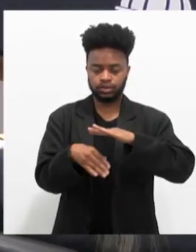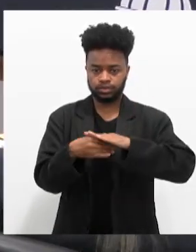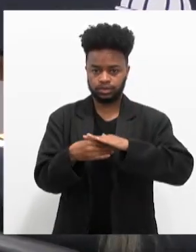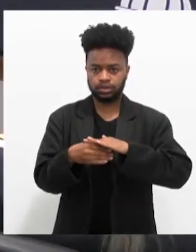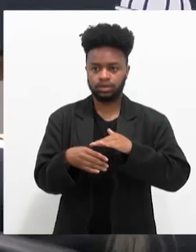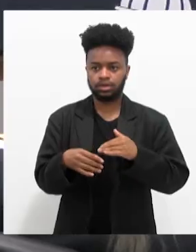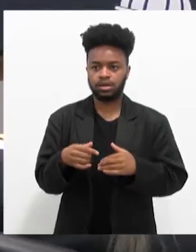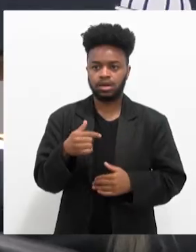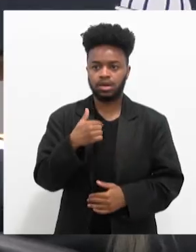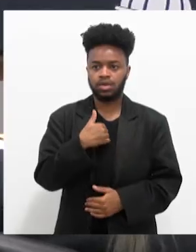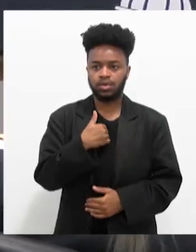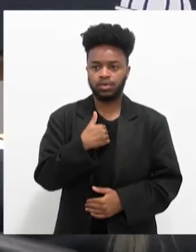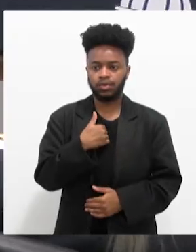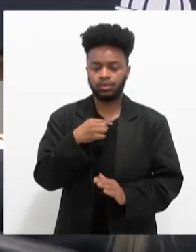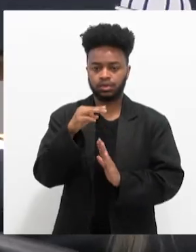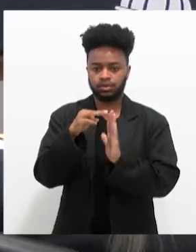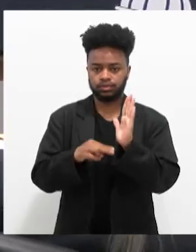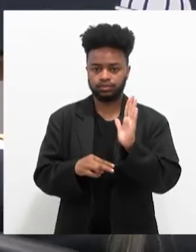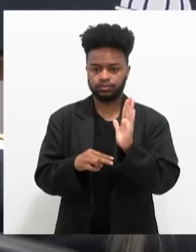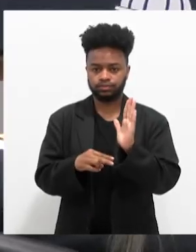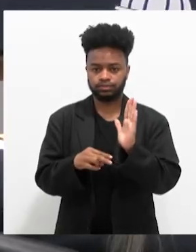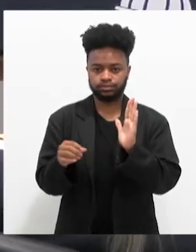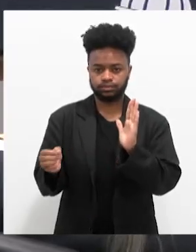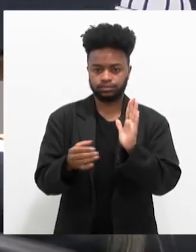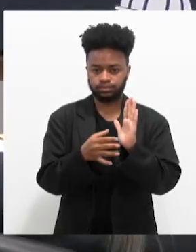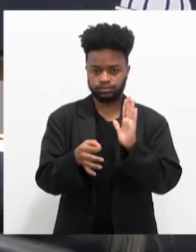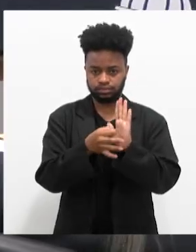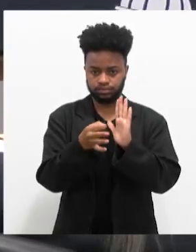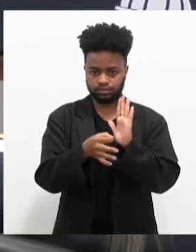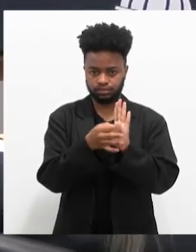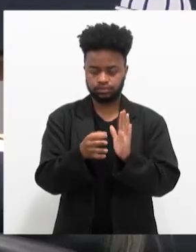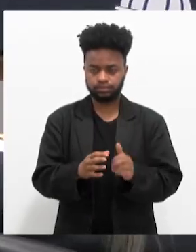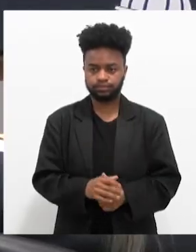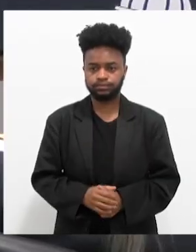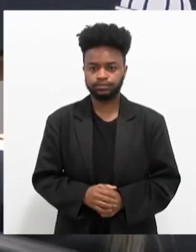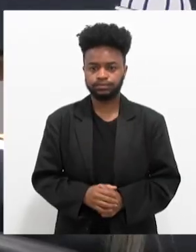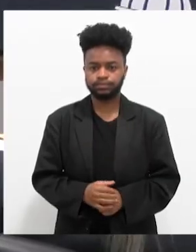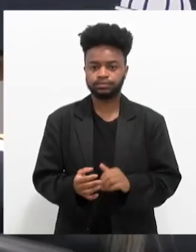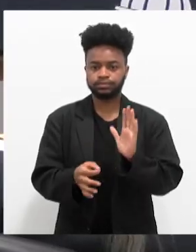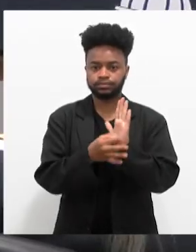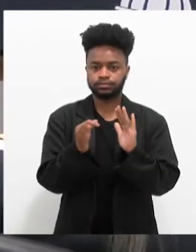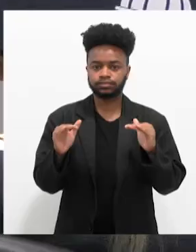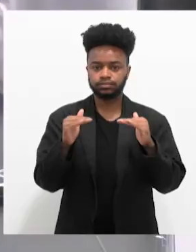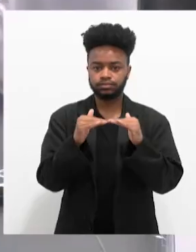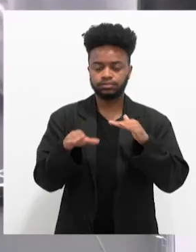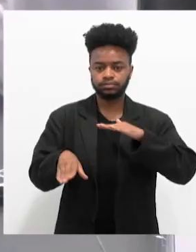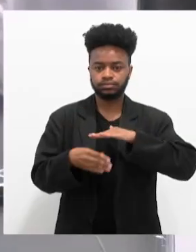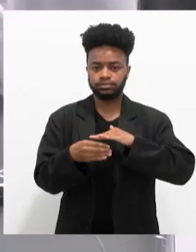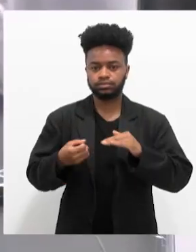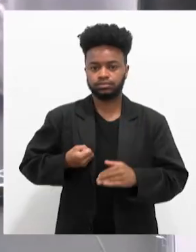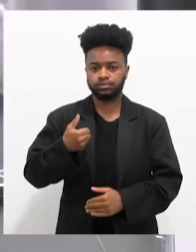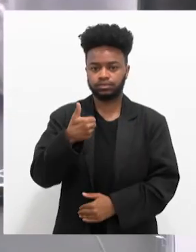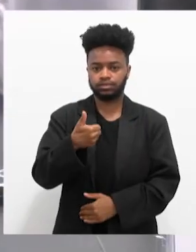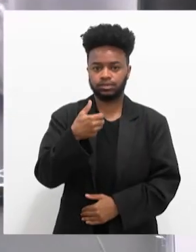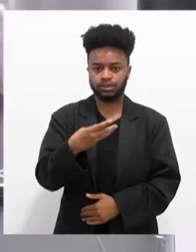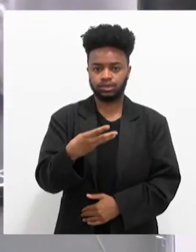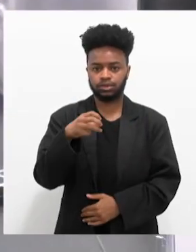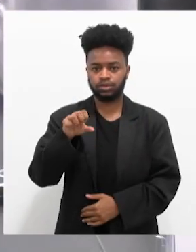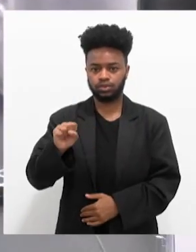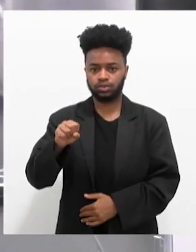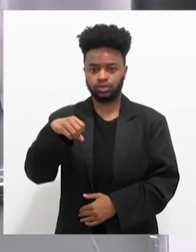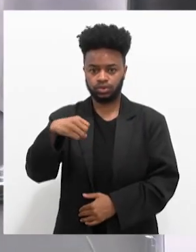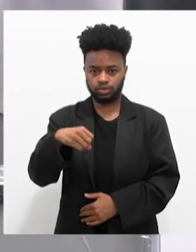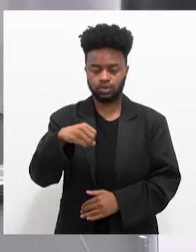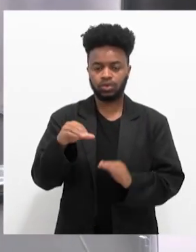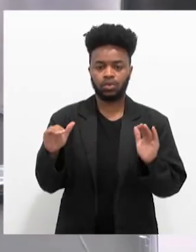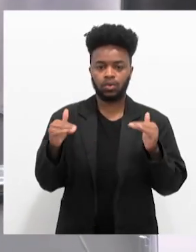eu vou passar a fazer a leitura do novo parecer. O parecer é favorável às emendas modificativas 1, 3, 8 e 9,